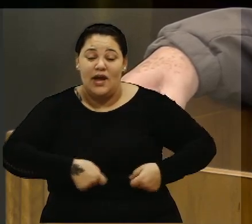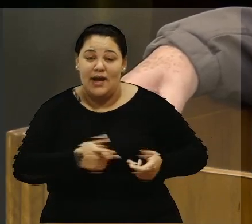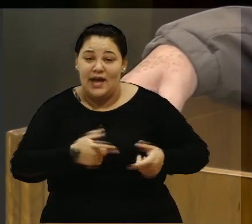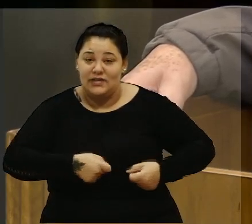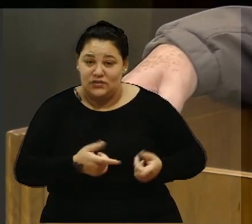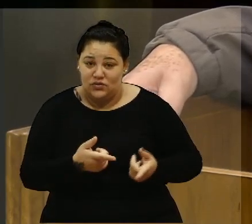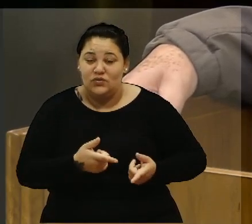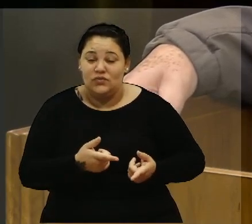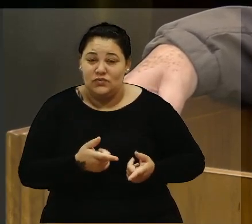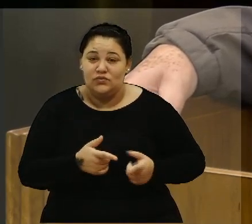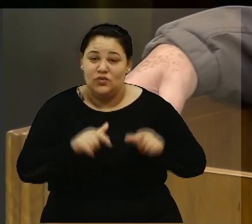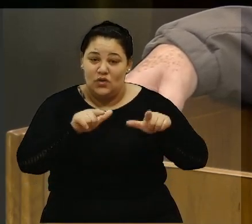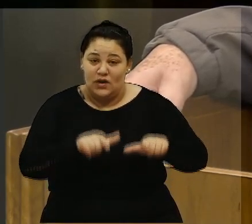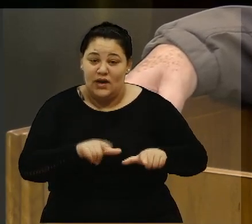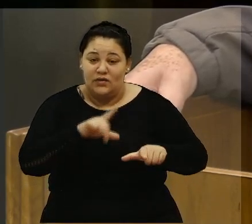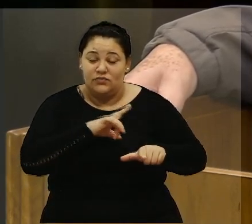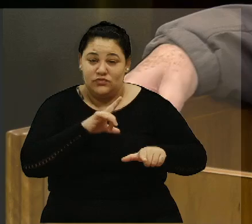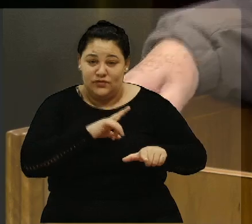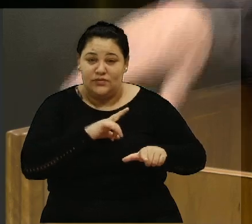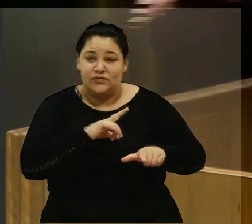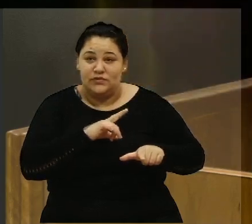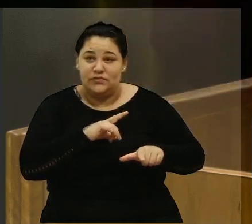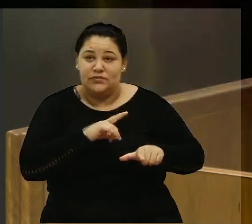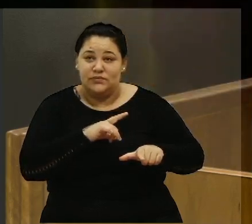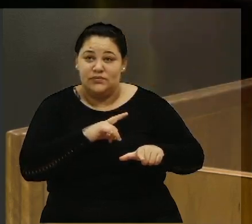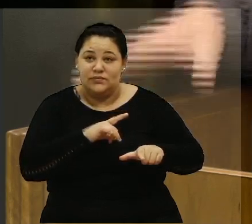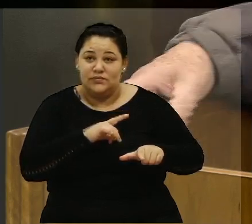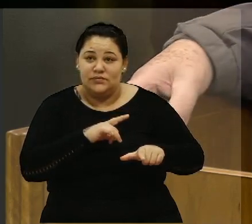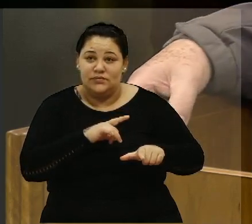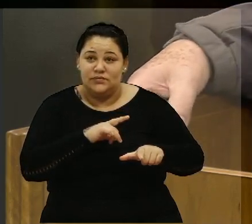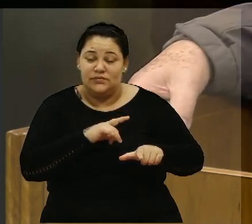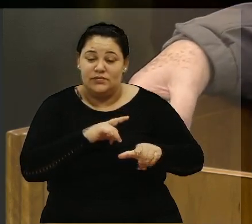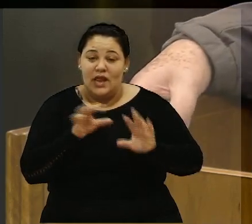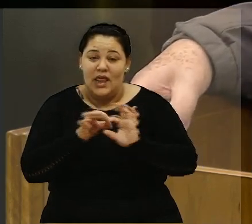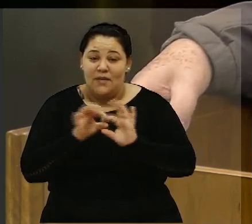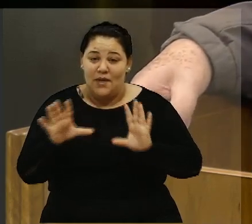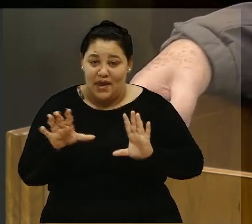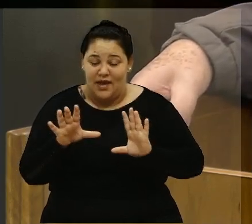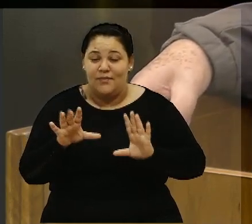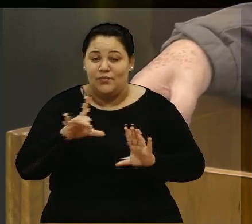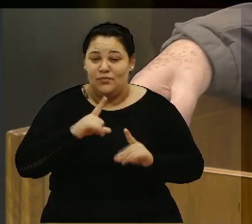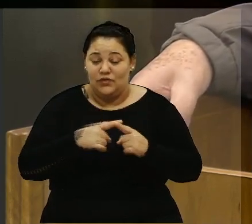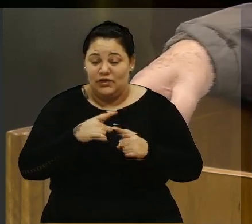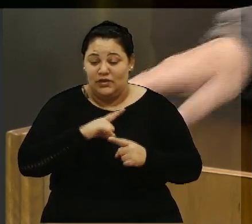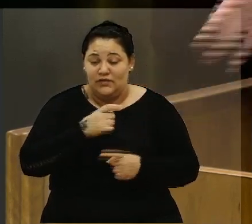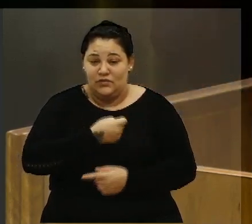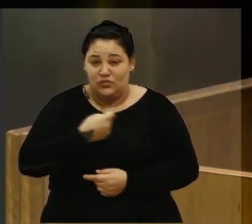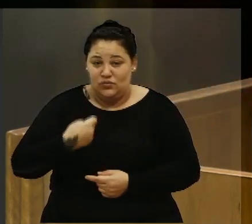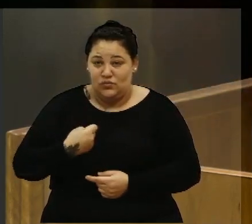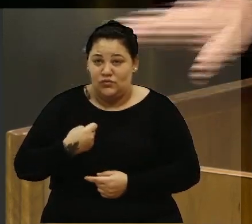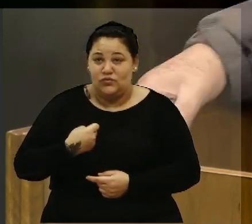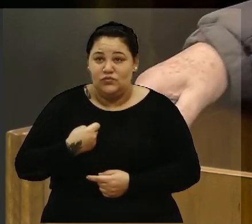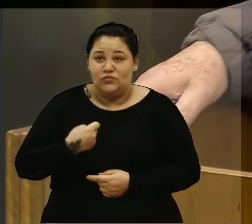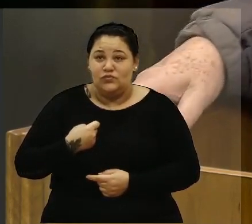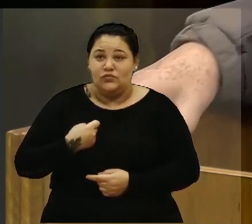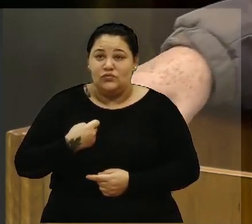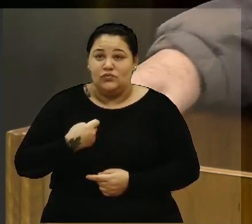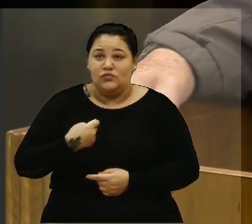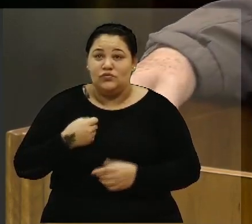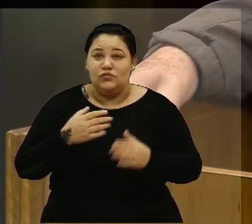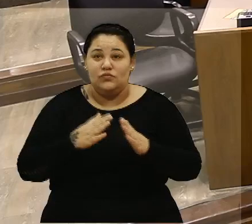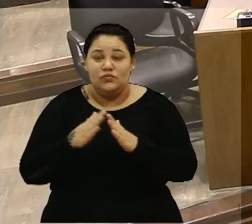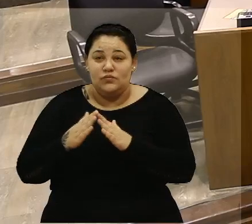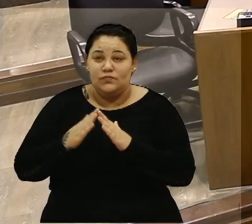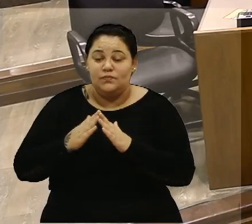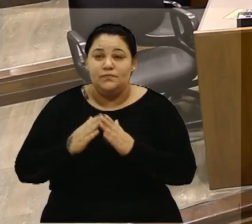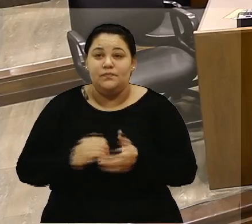do Marrecas, que tiveram que ser desapropriadas. Ali um grande número de propriedades, né? Especialmente de chácaras. Pois não, vereador Aldonei?